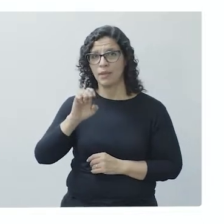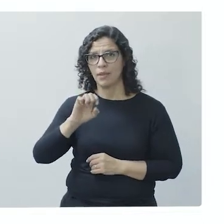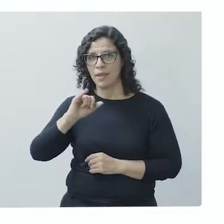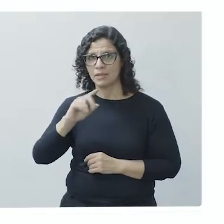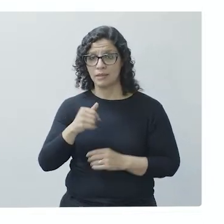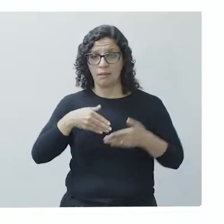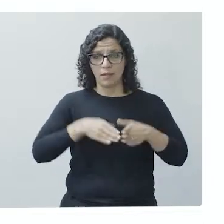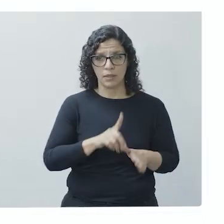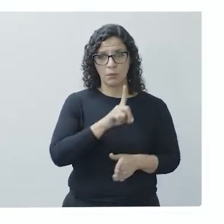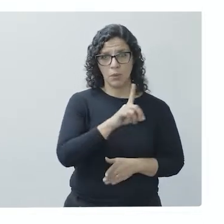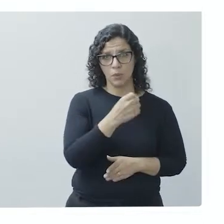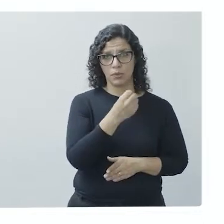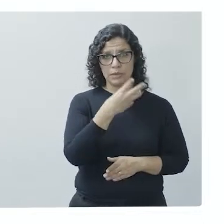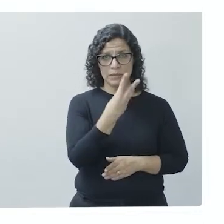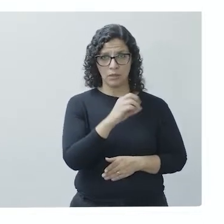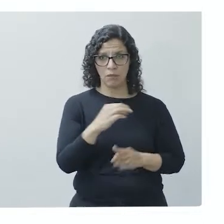em